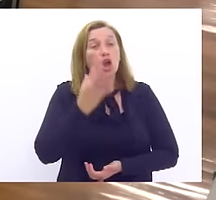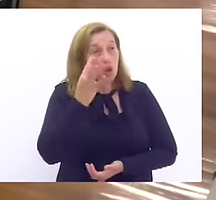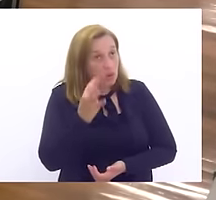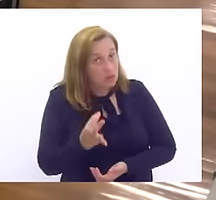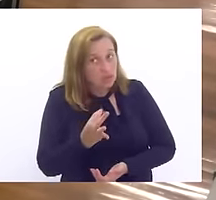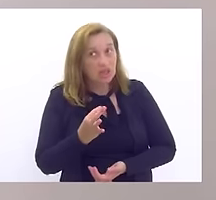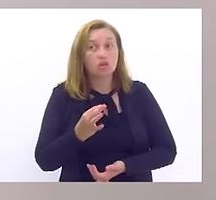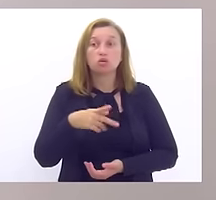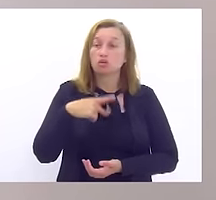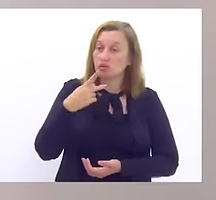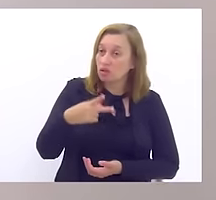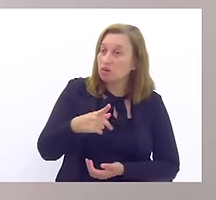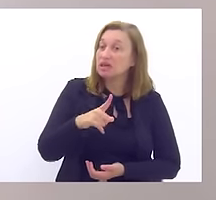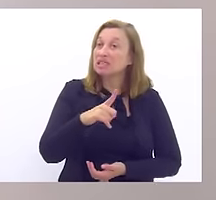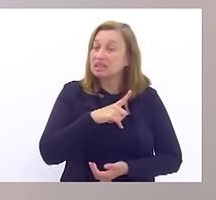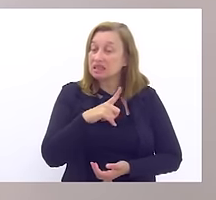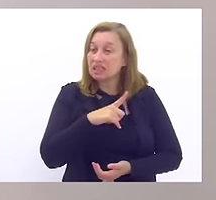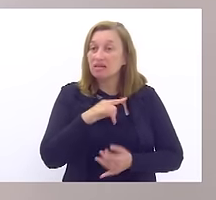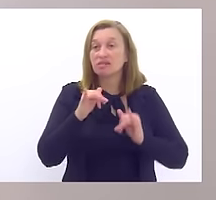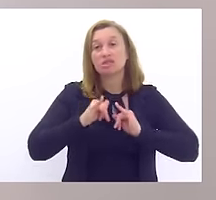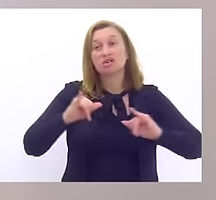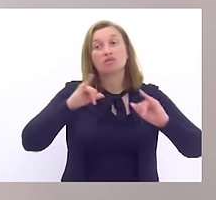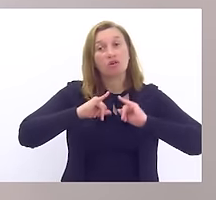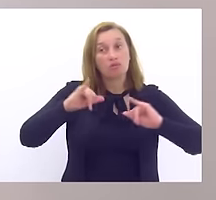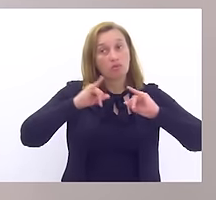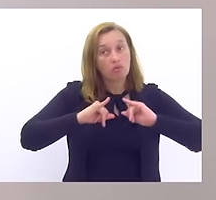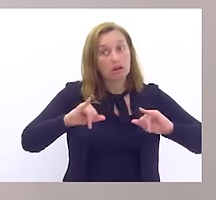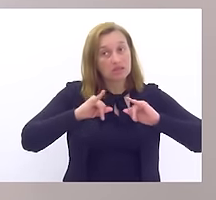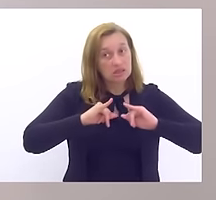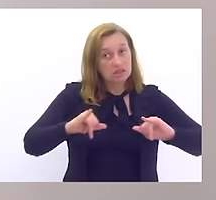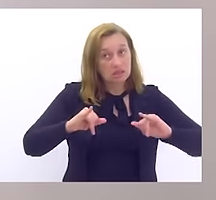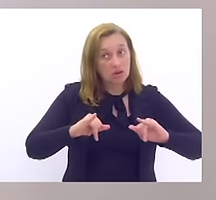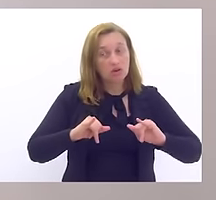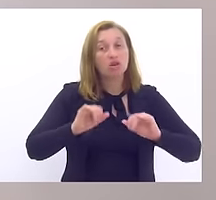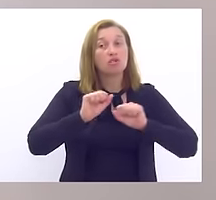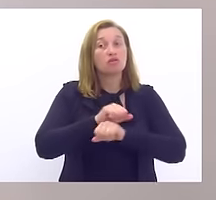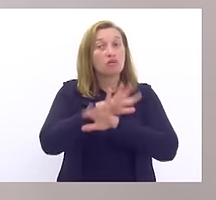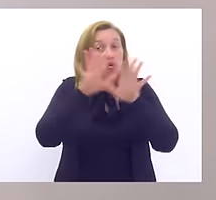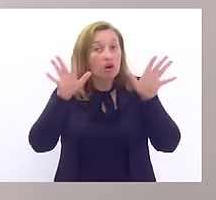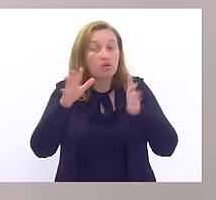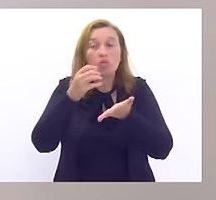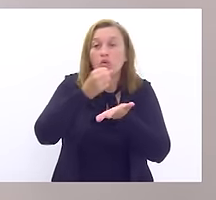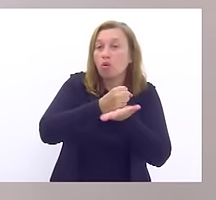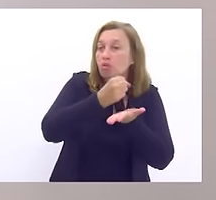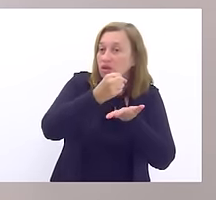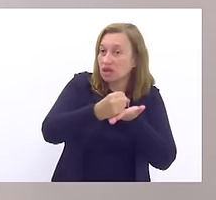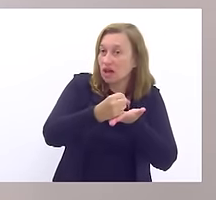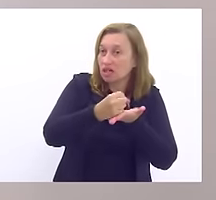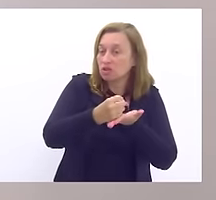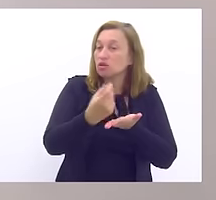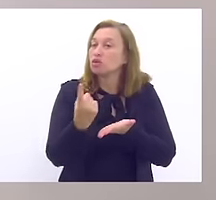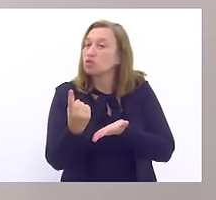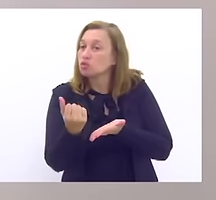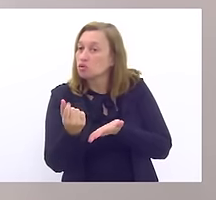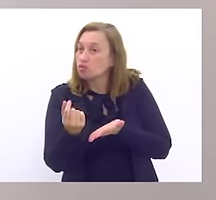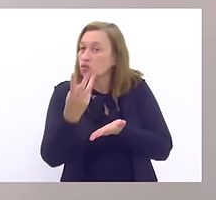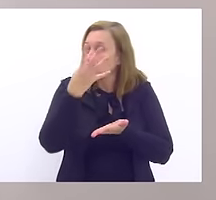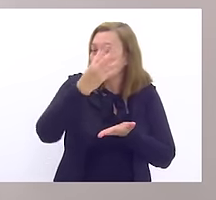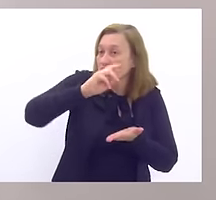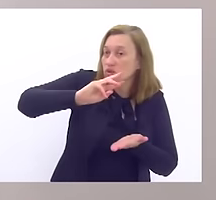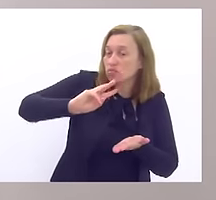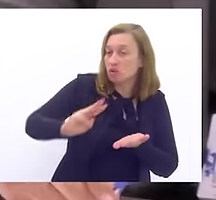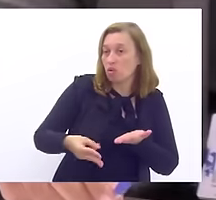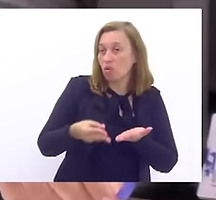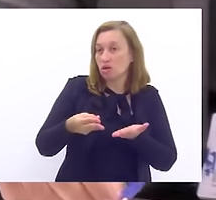sei essa polêmica internamente e ficou muito claro o contrato que é O Valor estimado de 4